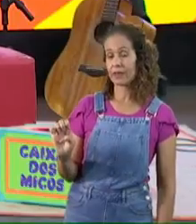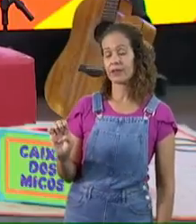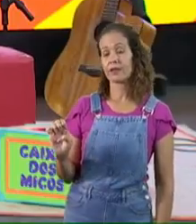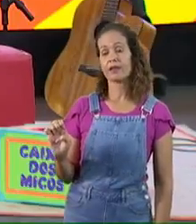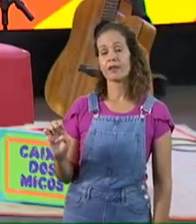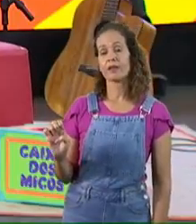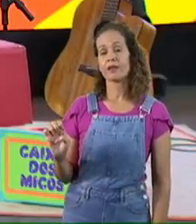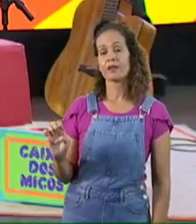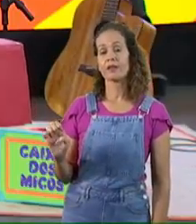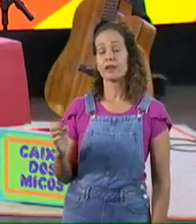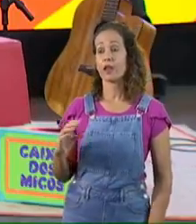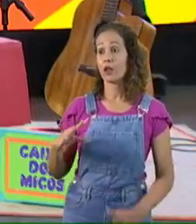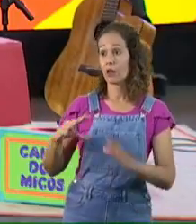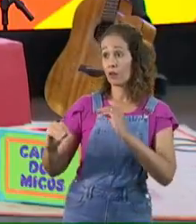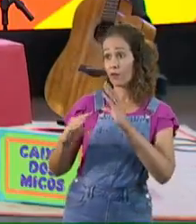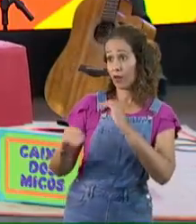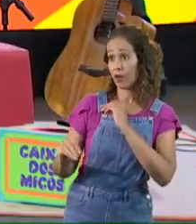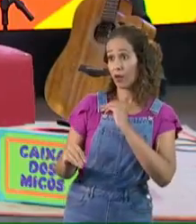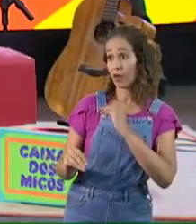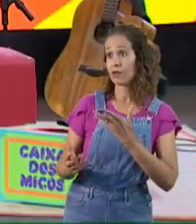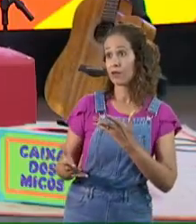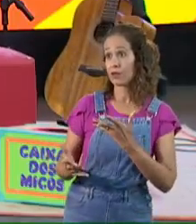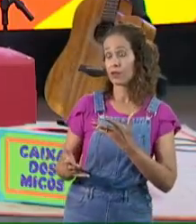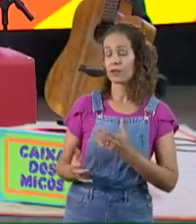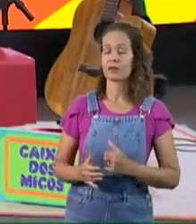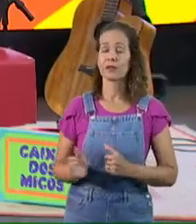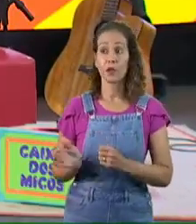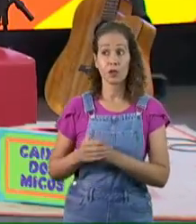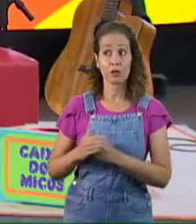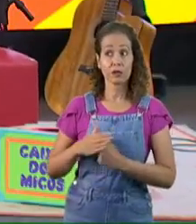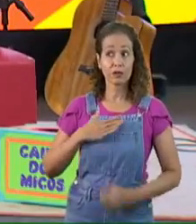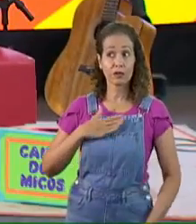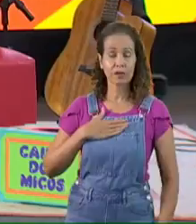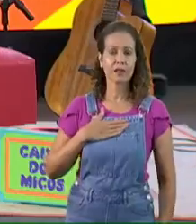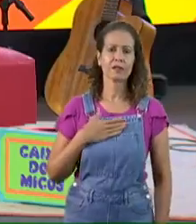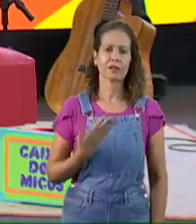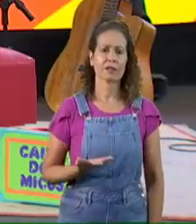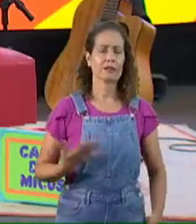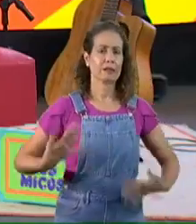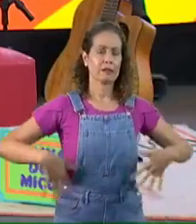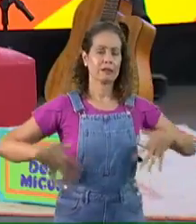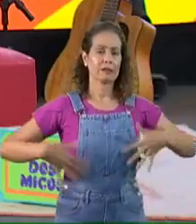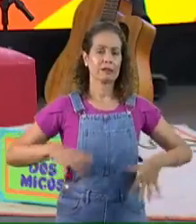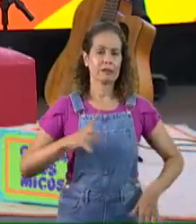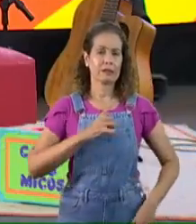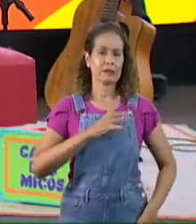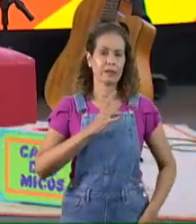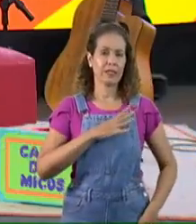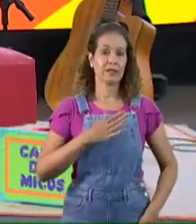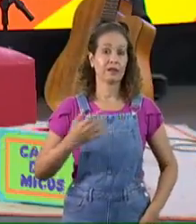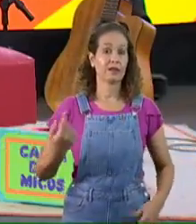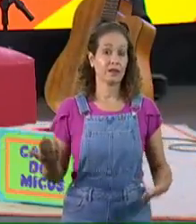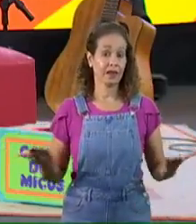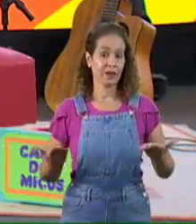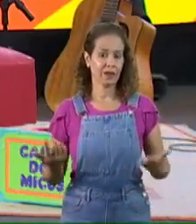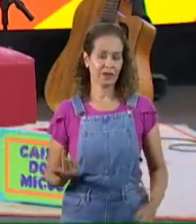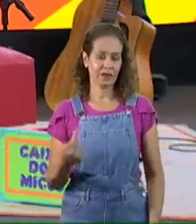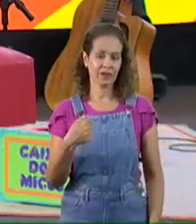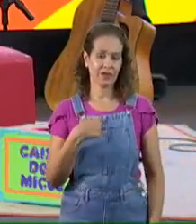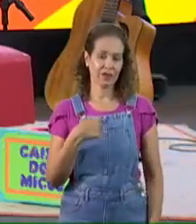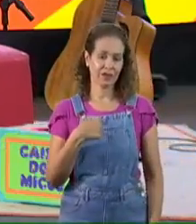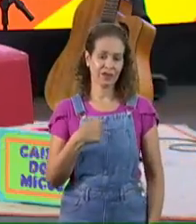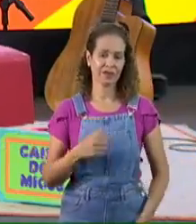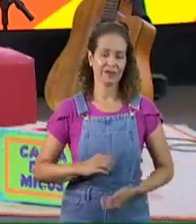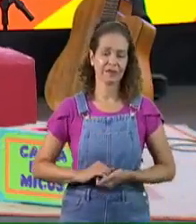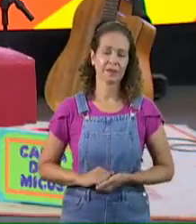a madame foge de mim. Ela foge de você? Ai, meu Deus, eu tenho medo. Agora é minha vez, né? Vai, deixa tia Marina, eu ver. Sua